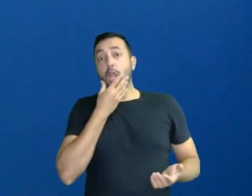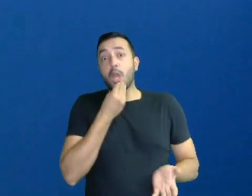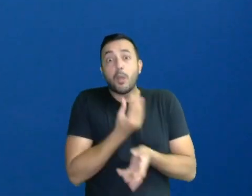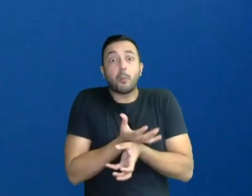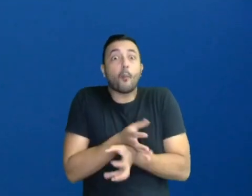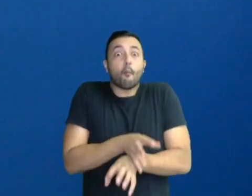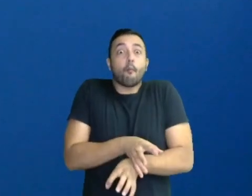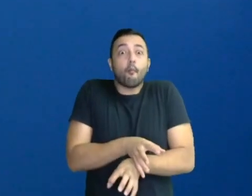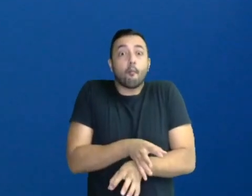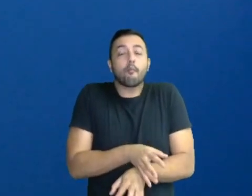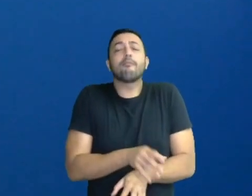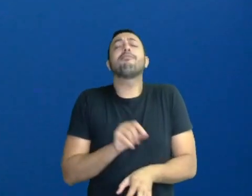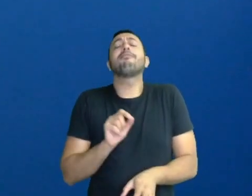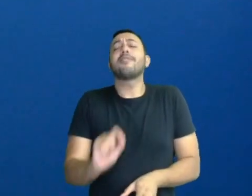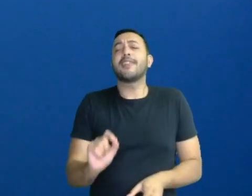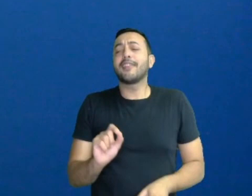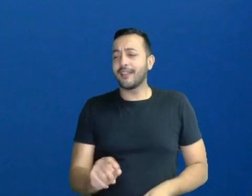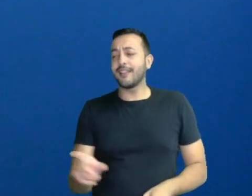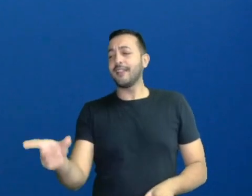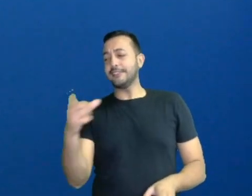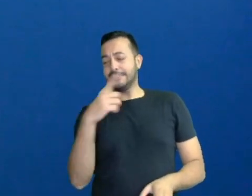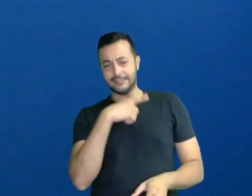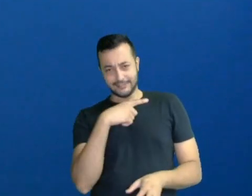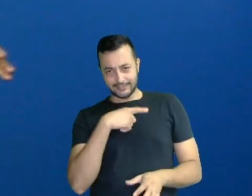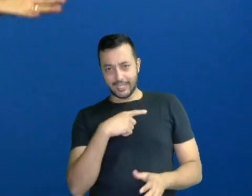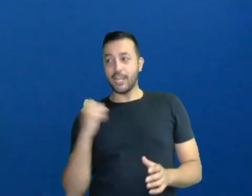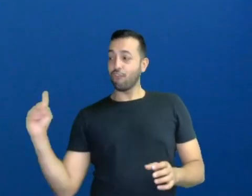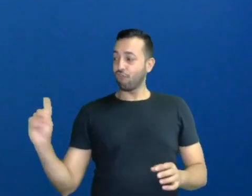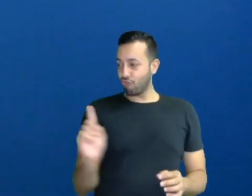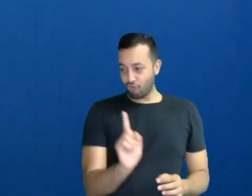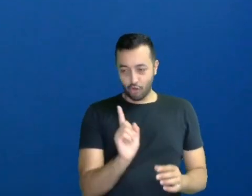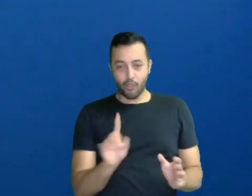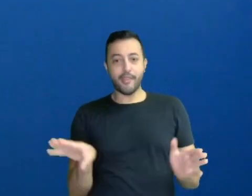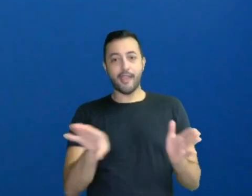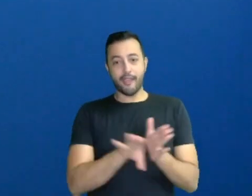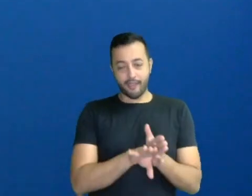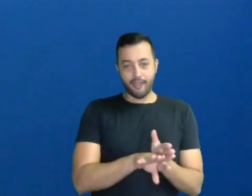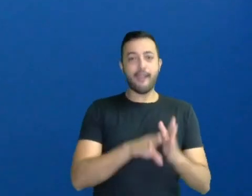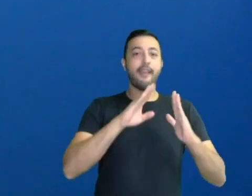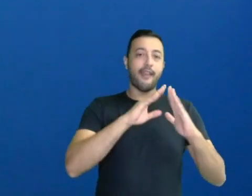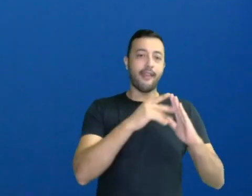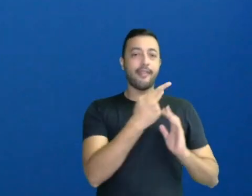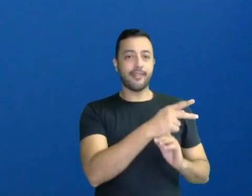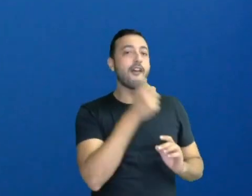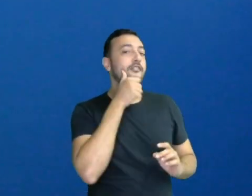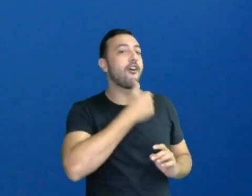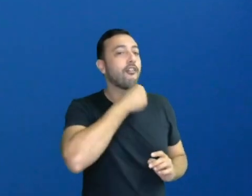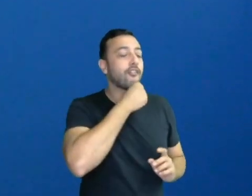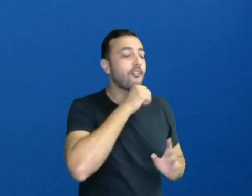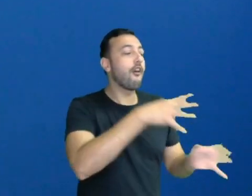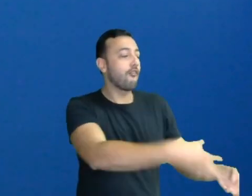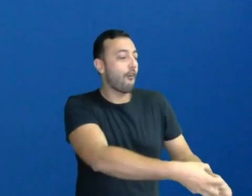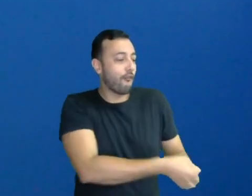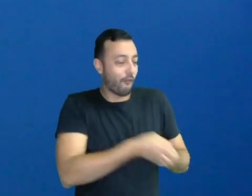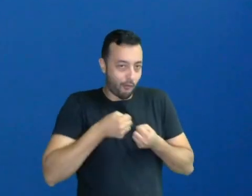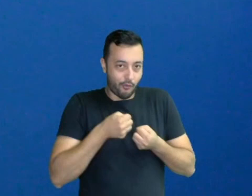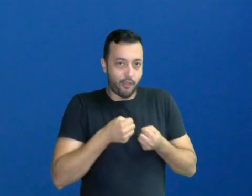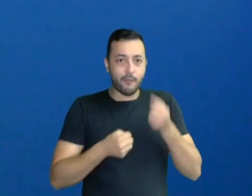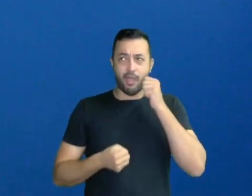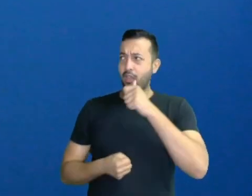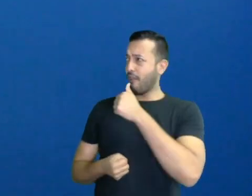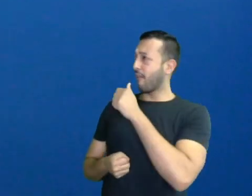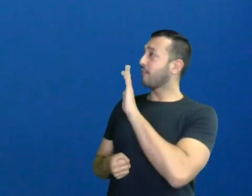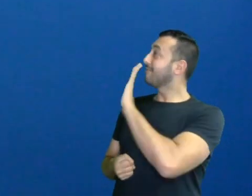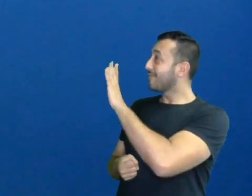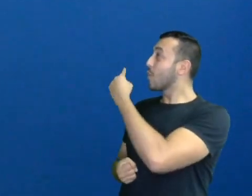o senhor esqueleto aparece na casa da vovó carocha ele veio buscar ela diz assim